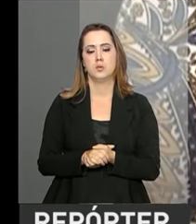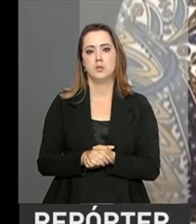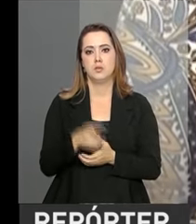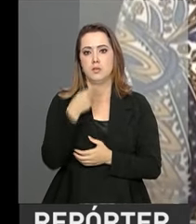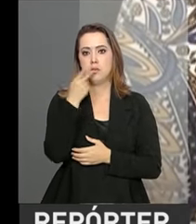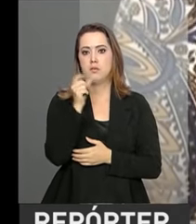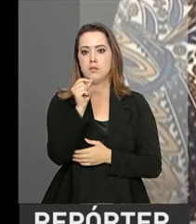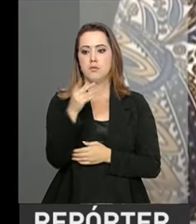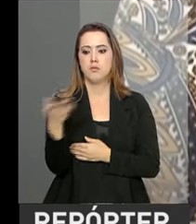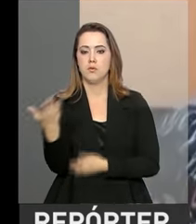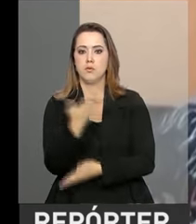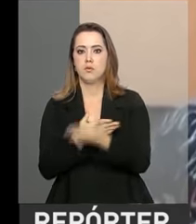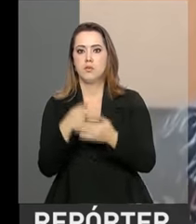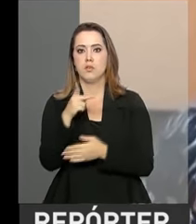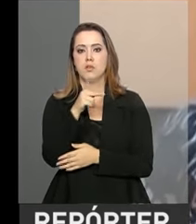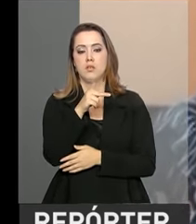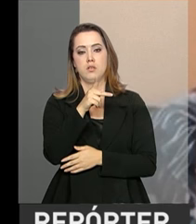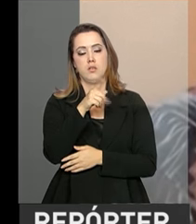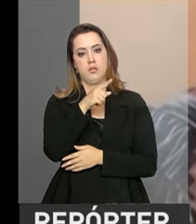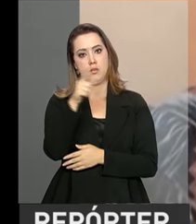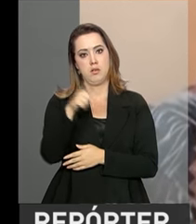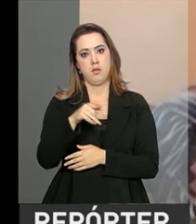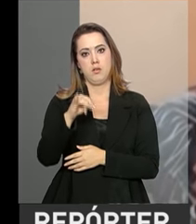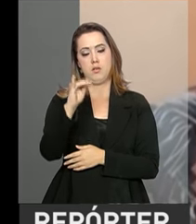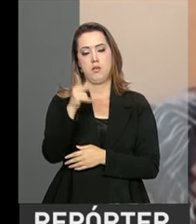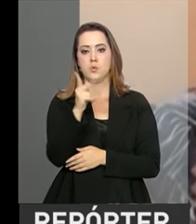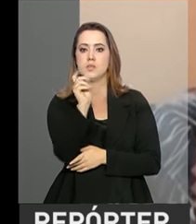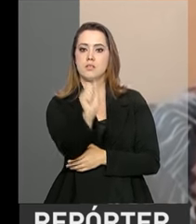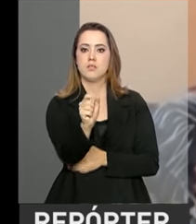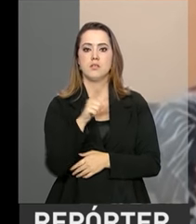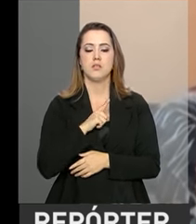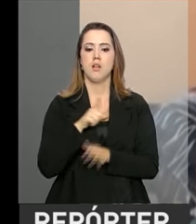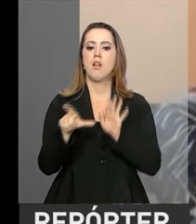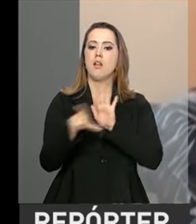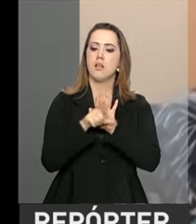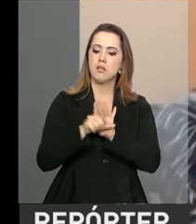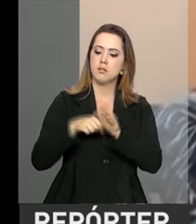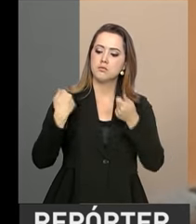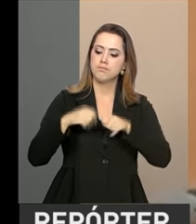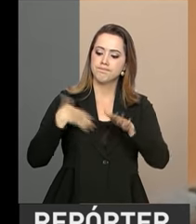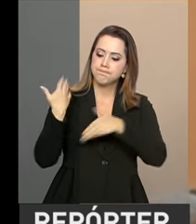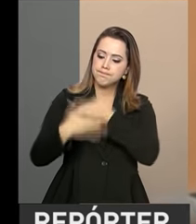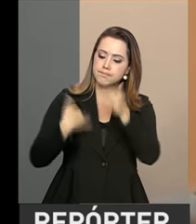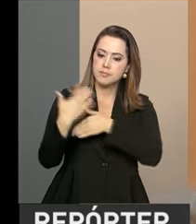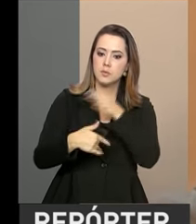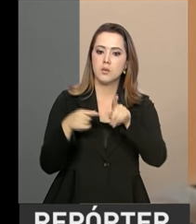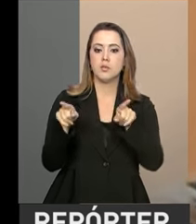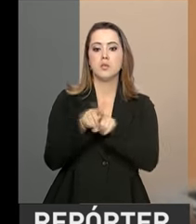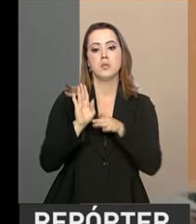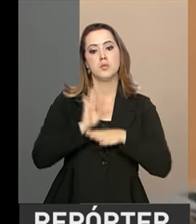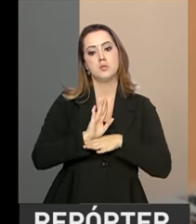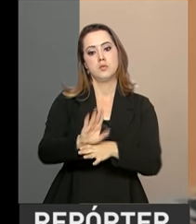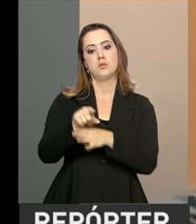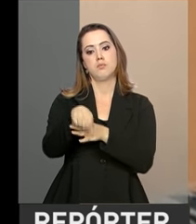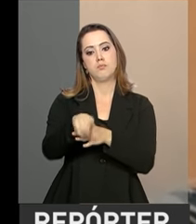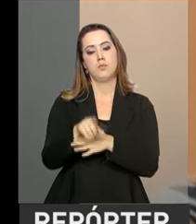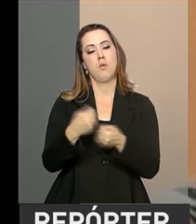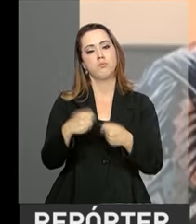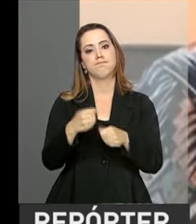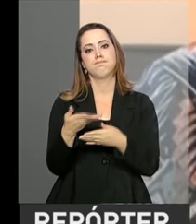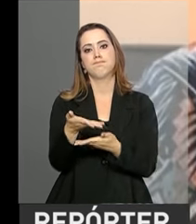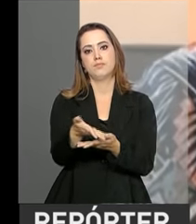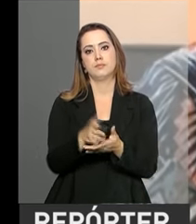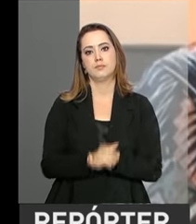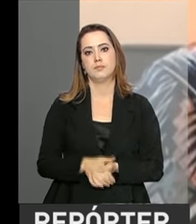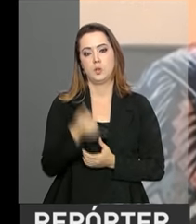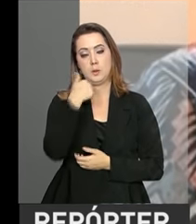digamos que relacionada ao Zika. Mas para Viviane, as leis ainda precisam avançar muito para atender as necessidades dessas mães.